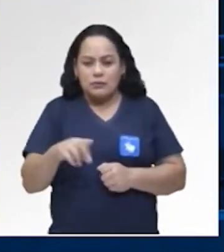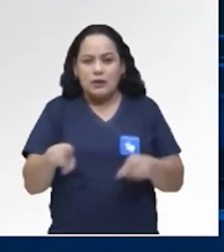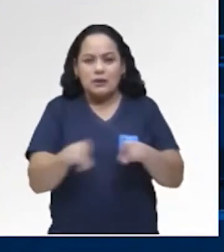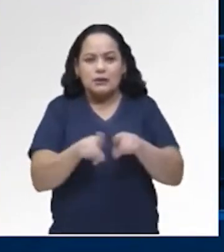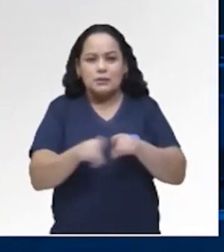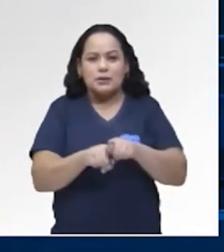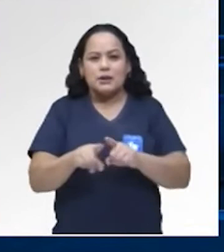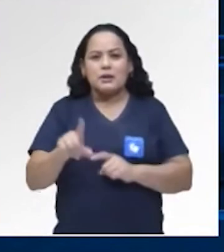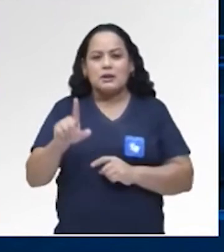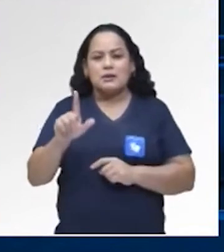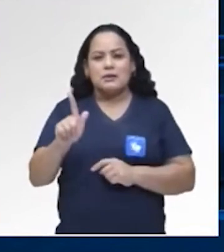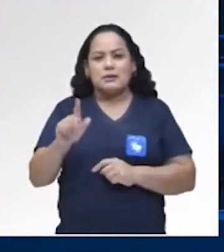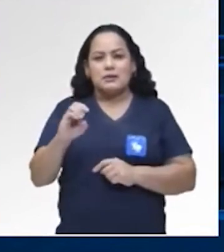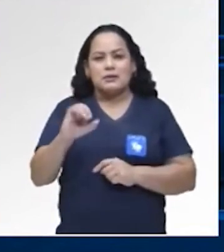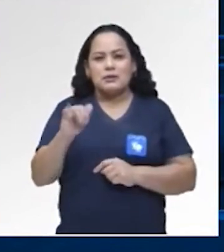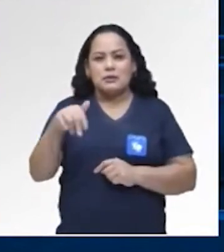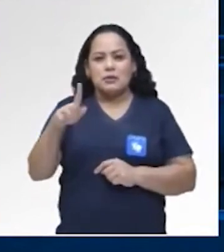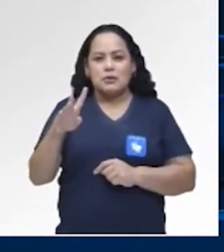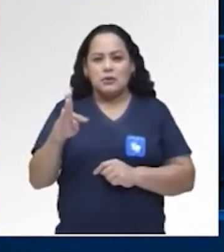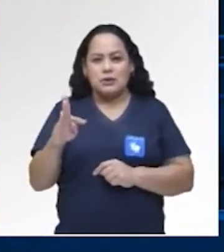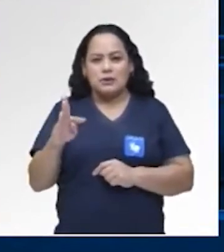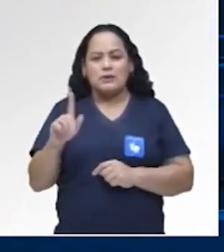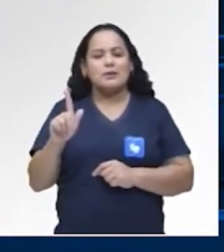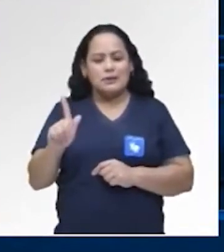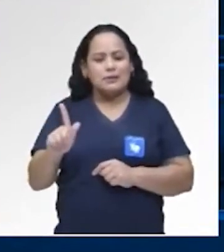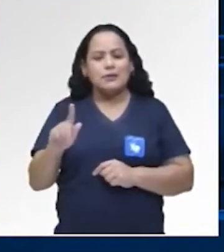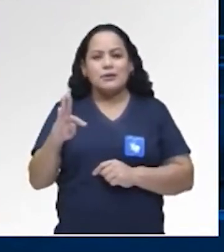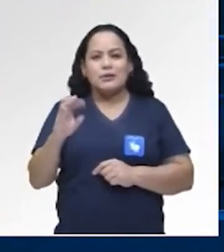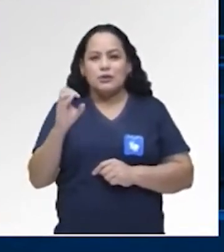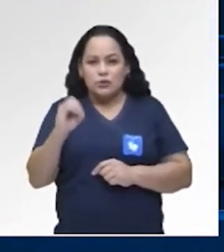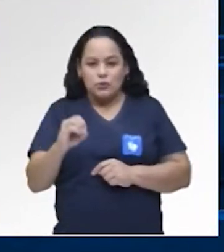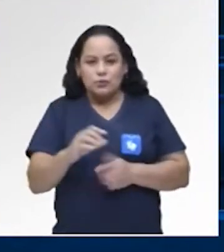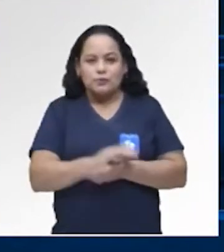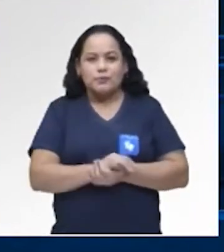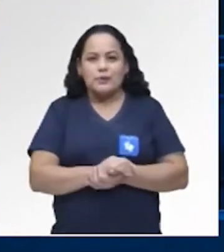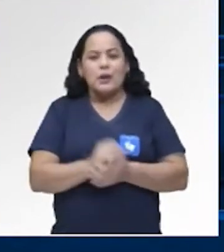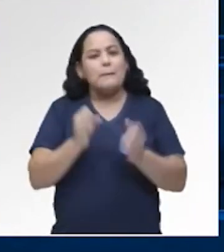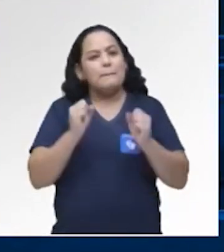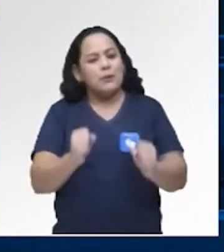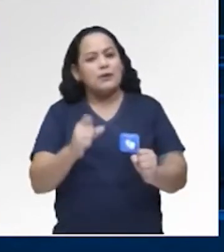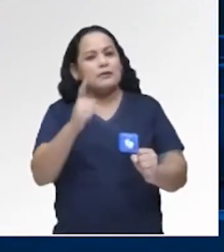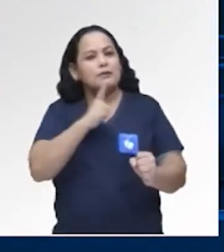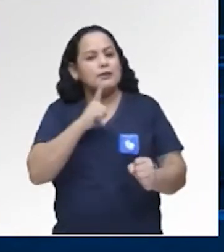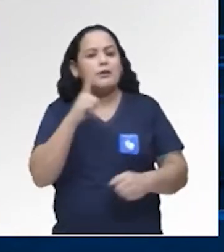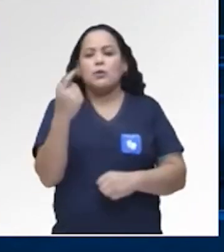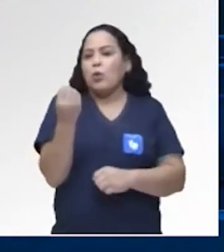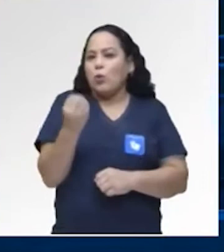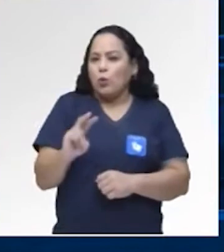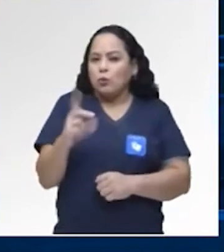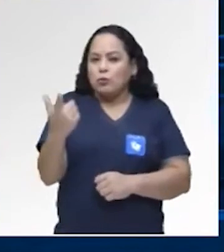verbo principal e mais o complemento aqui, tá? Que pode haver ou não. Então, repare que a